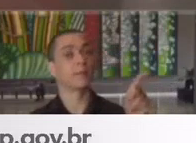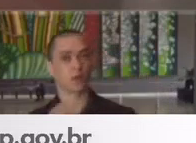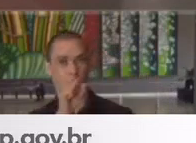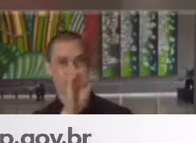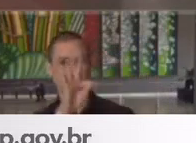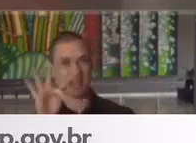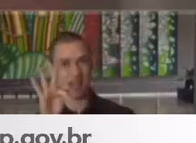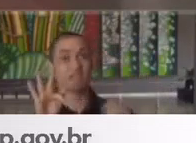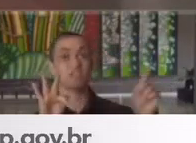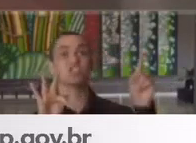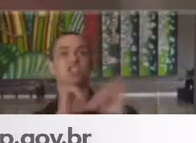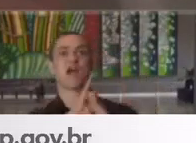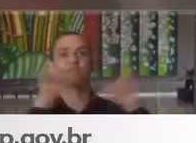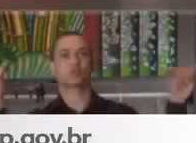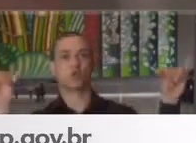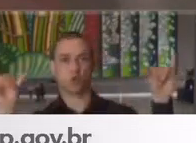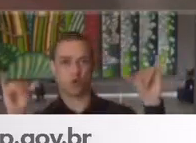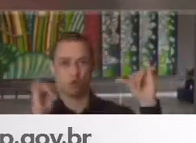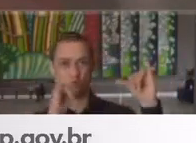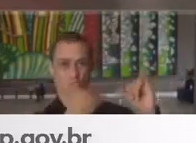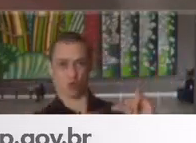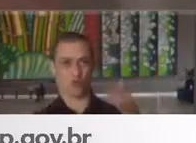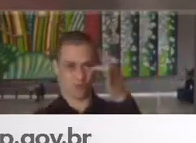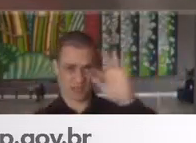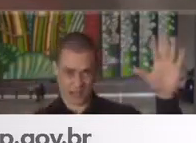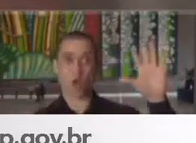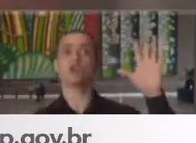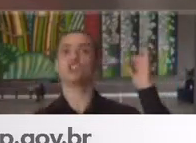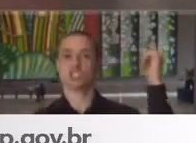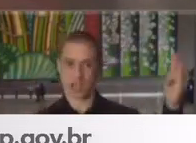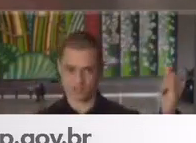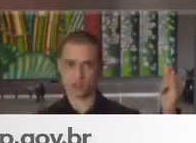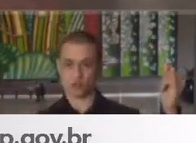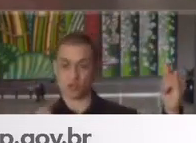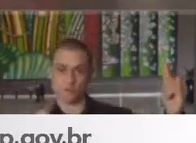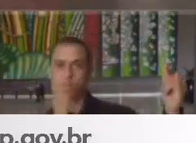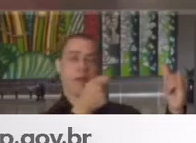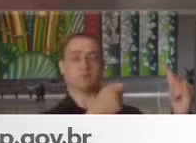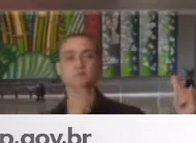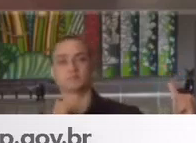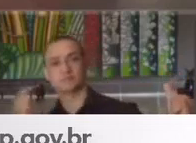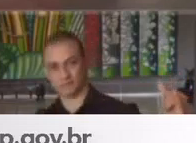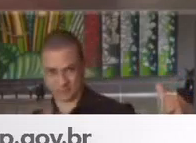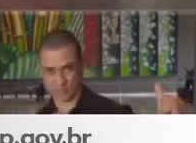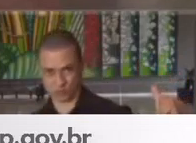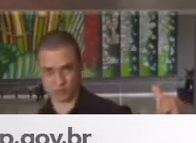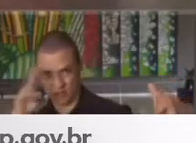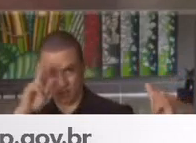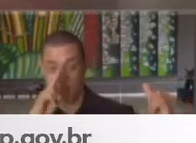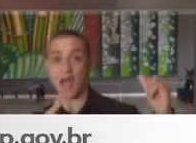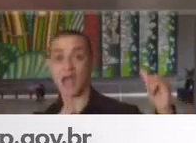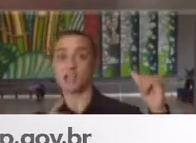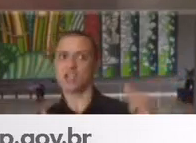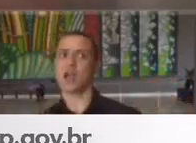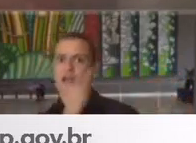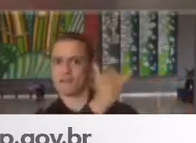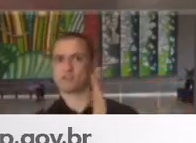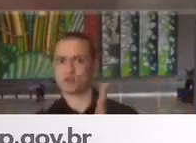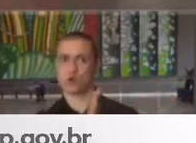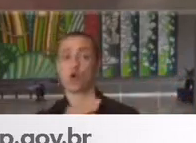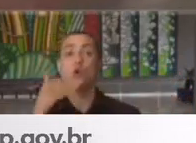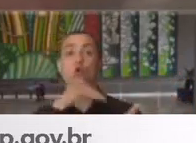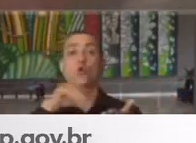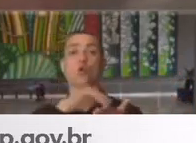isso ao governo federal, ao Tesouro, ao ministro da Fazenda, Paulo Guedes, e a notícia já é pública